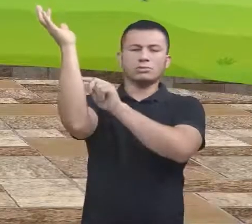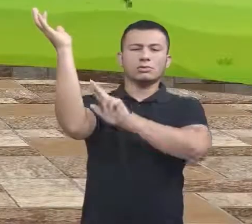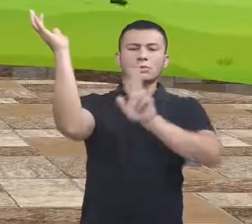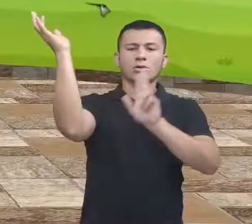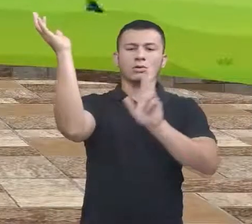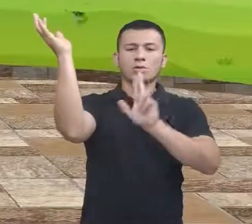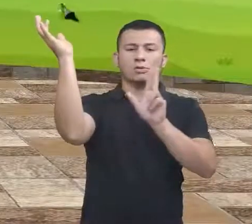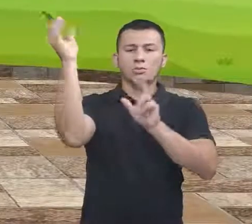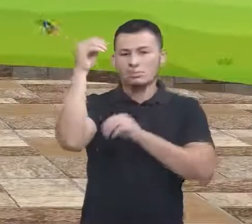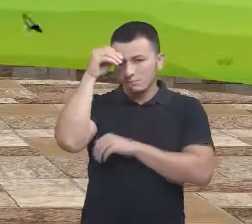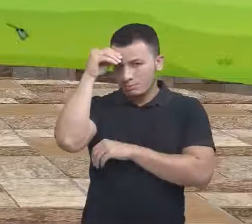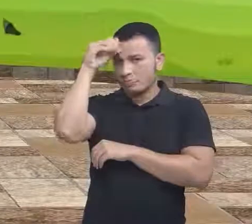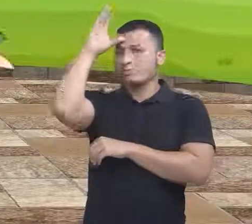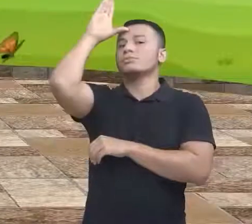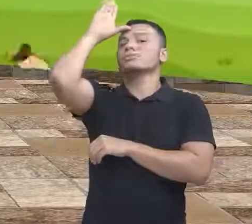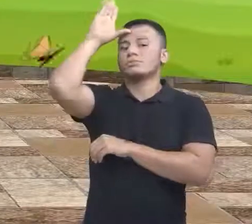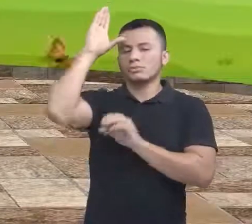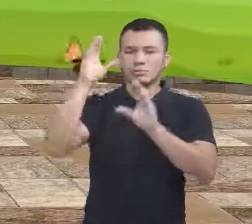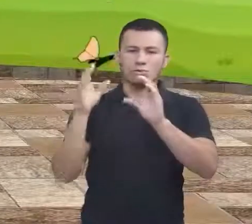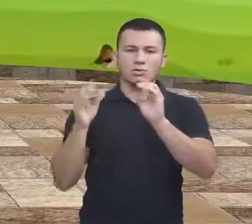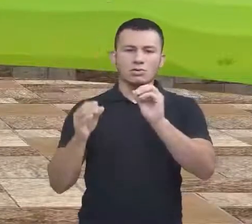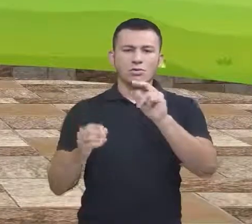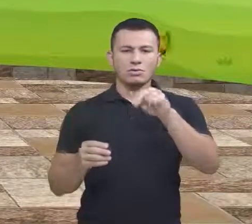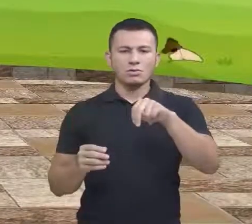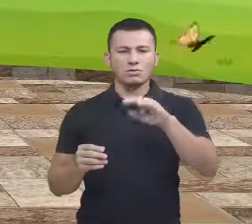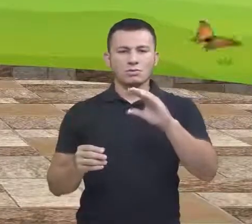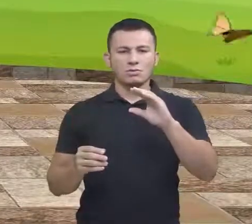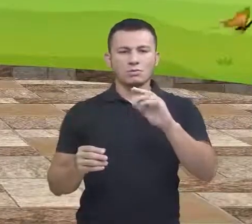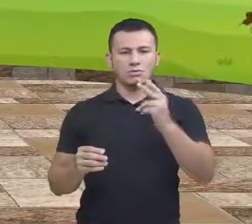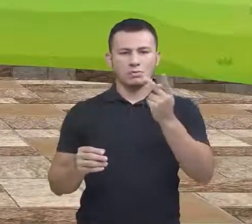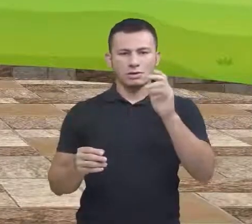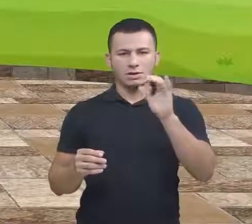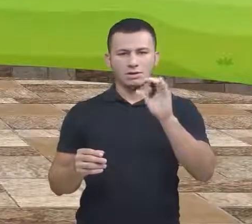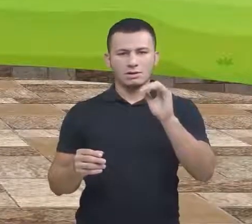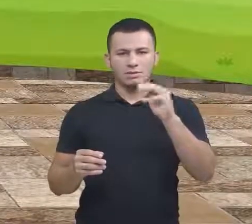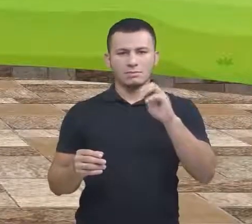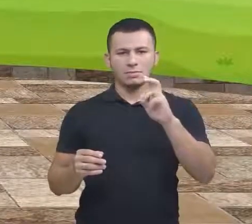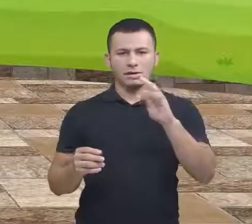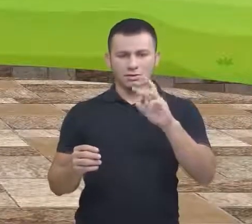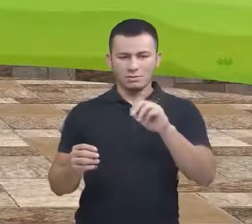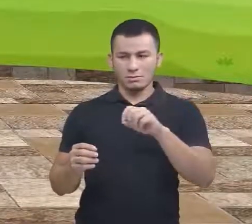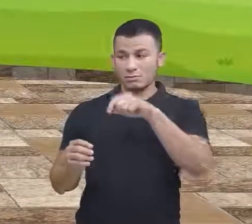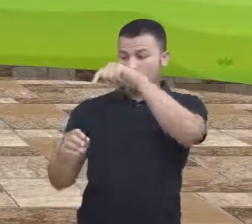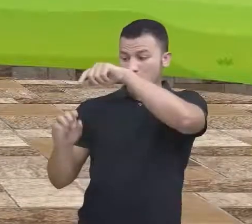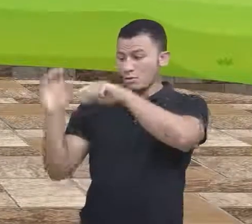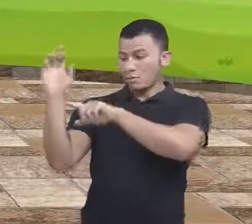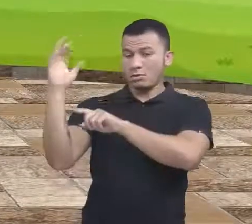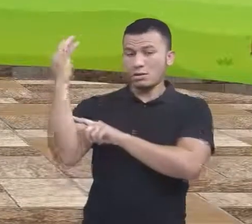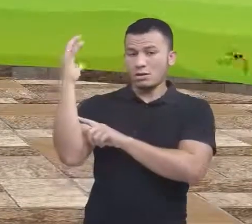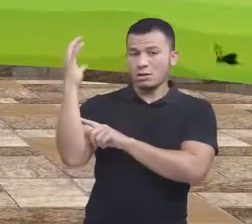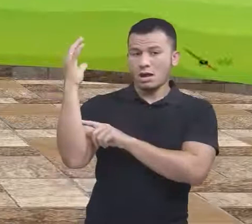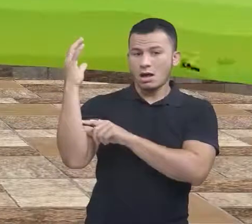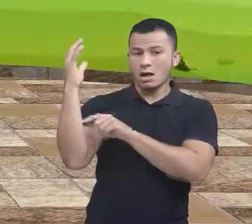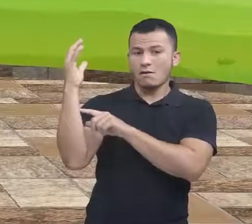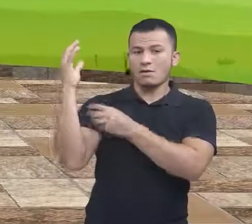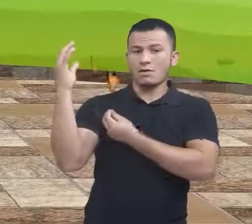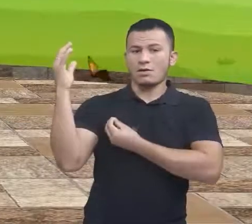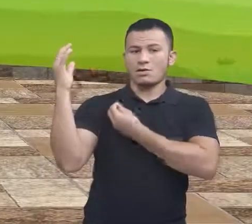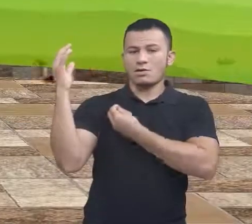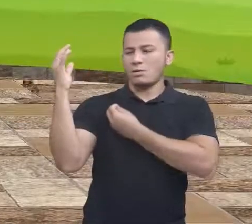conhecimento e nela vivia um sábio Olha aí o sábio